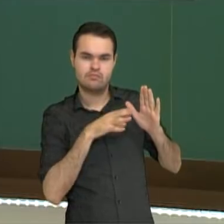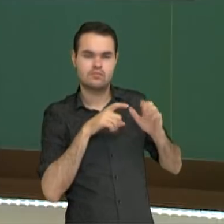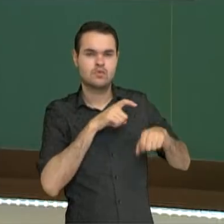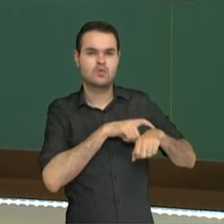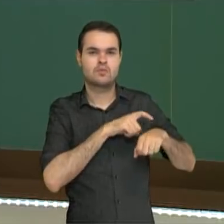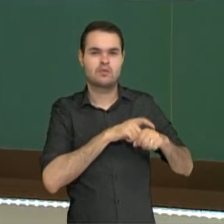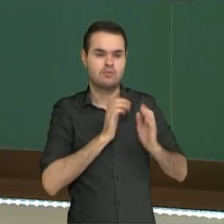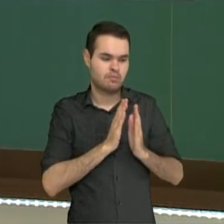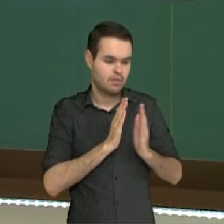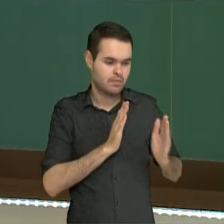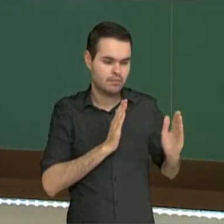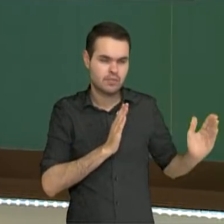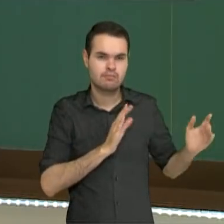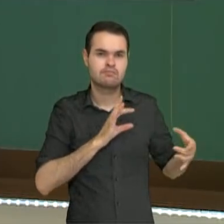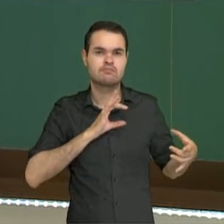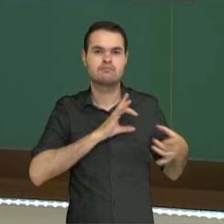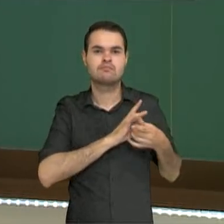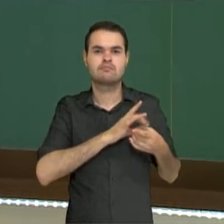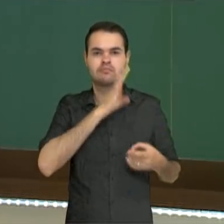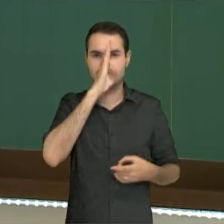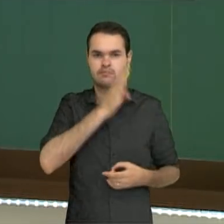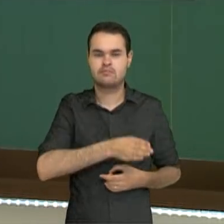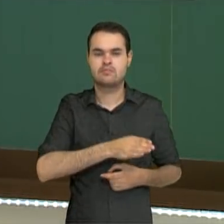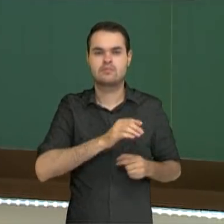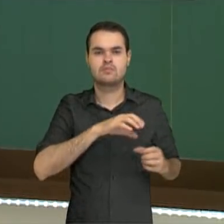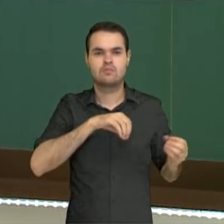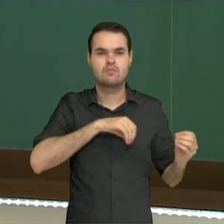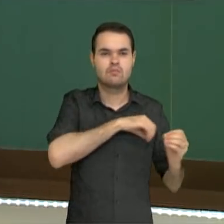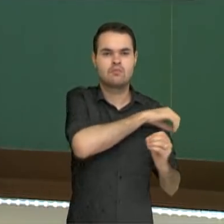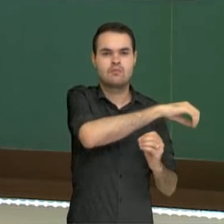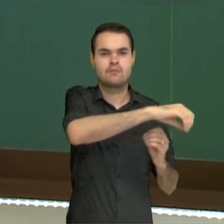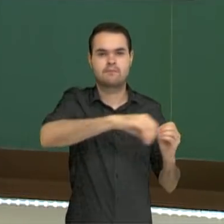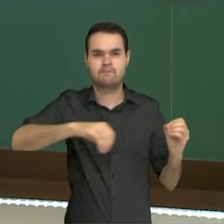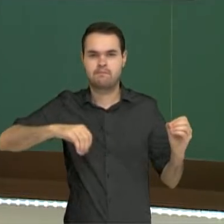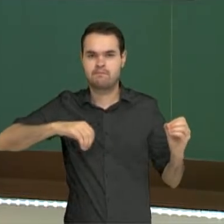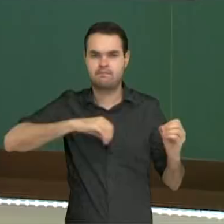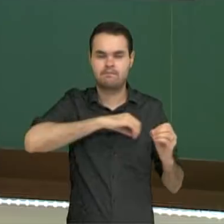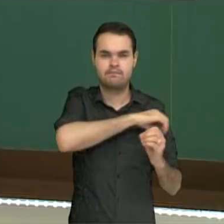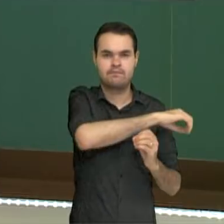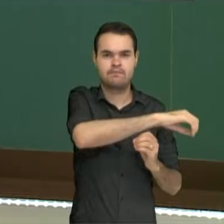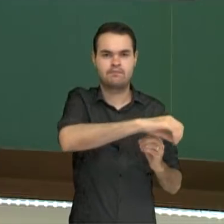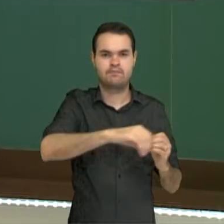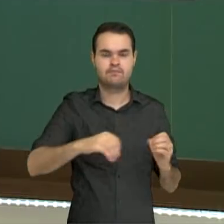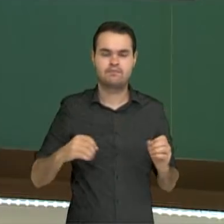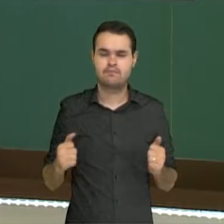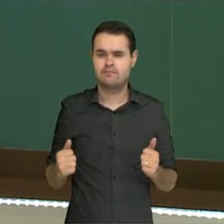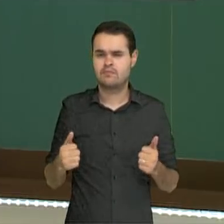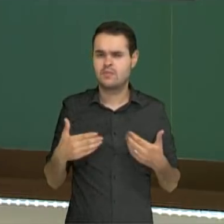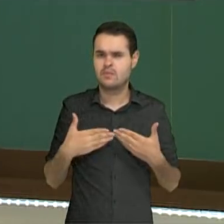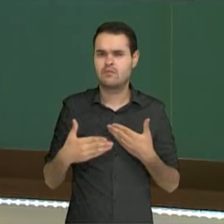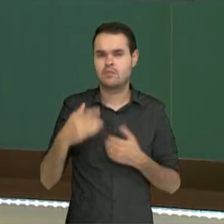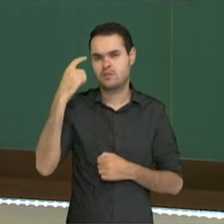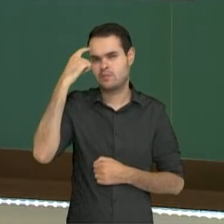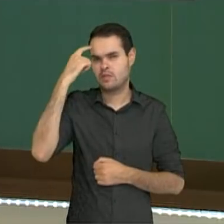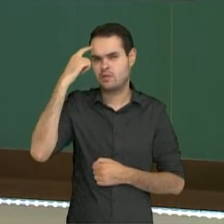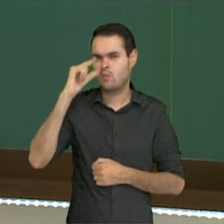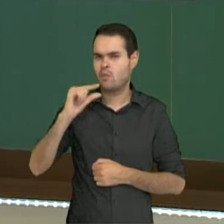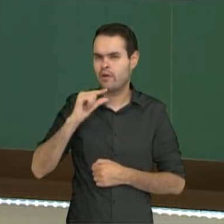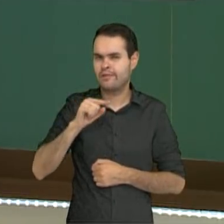que estão diretamente ligadas ali ao movimento de translação. Então vamos pensar um pouquinho juntos ali no movimento